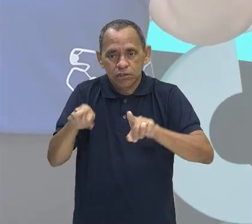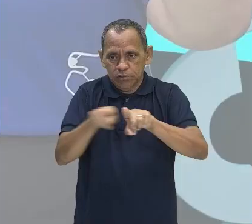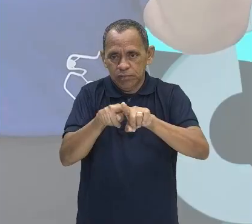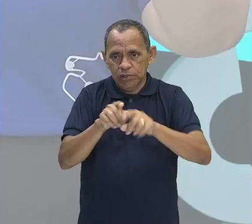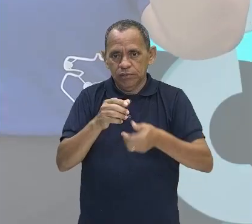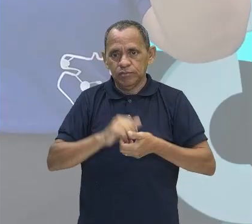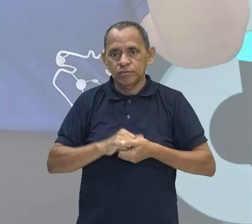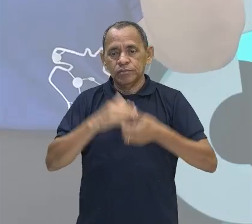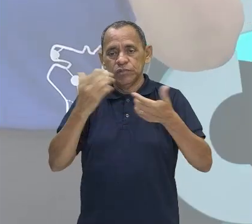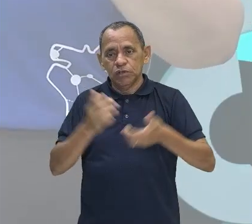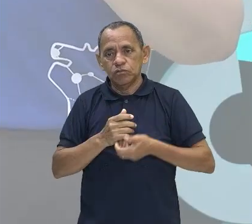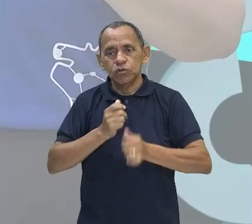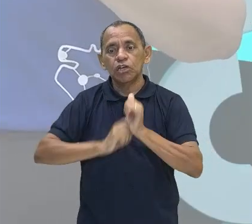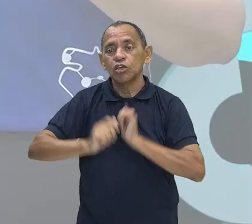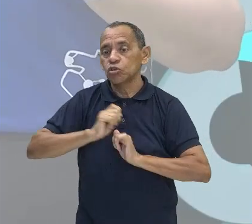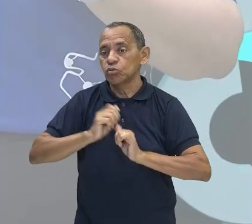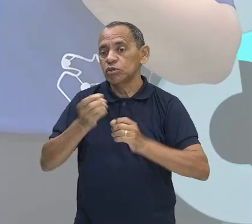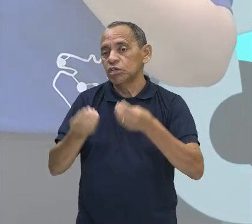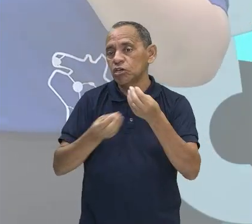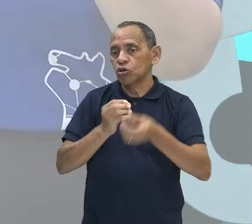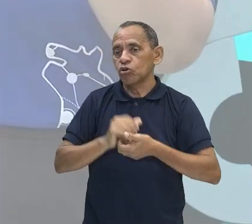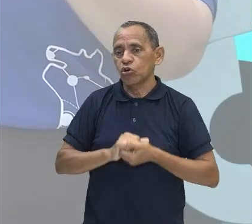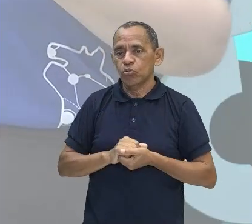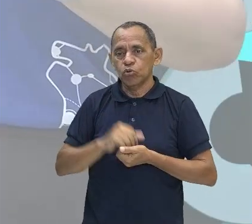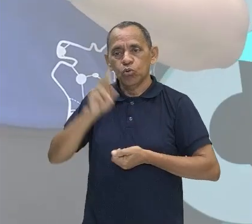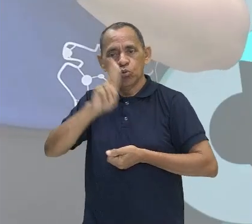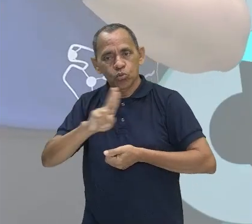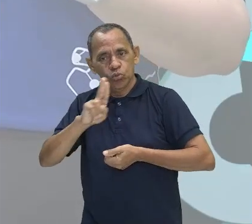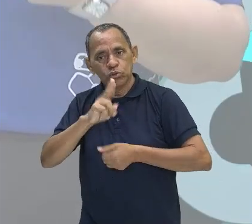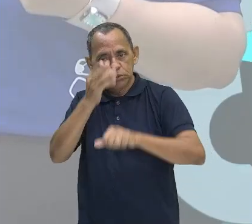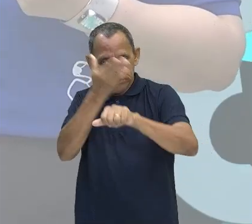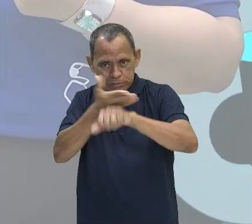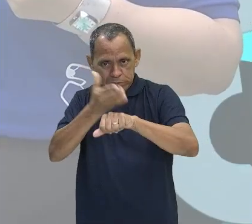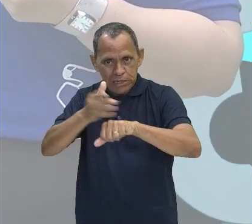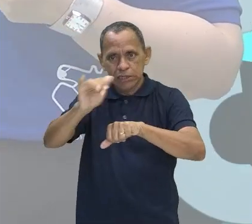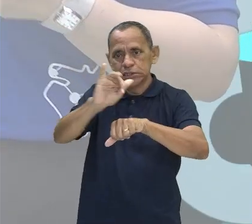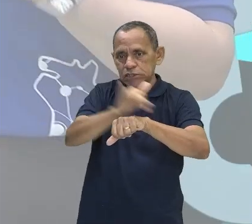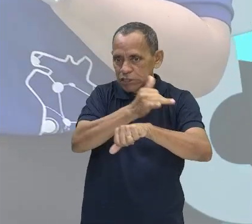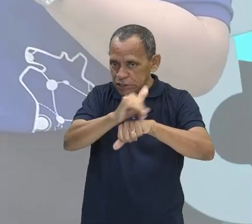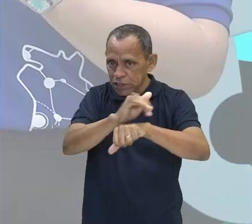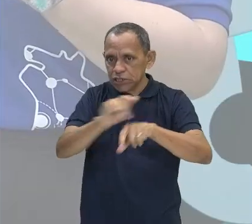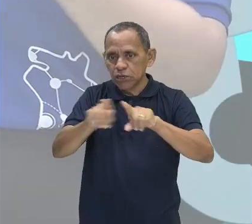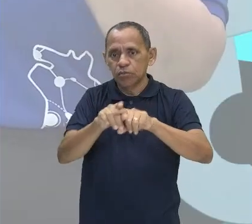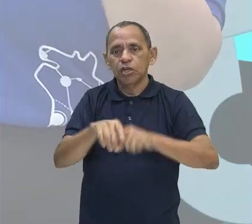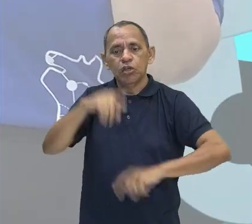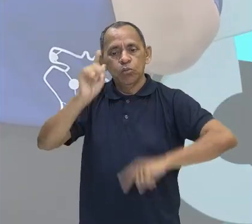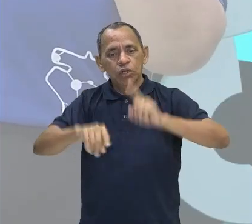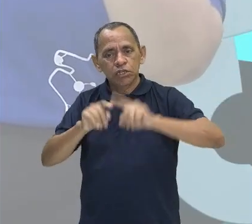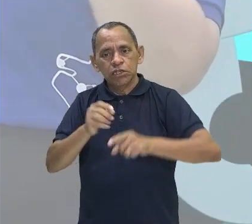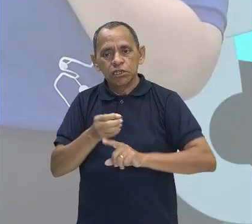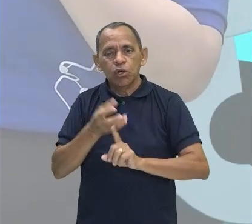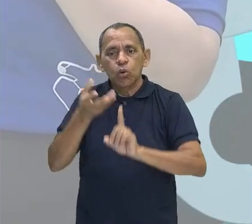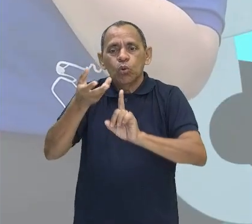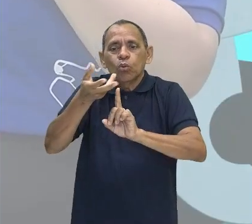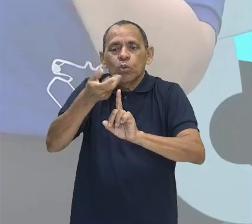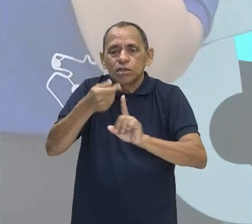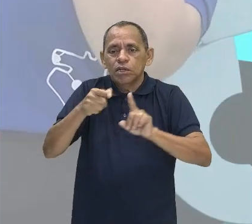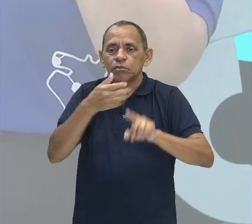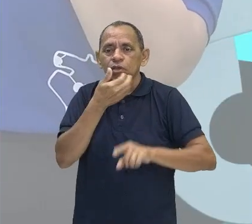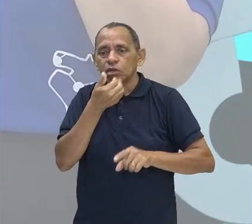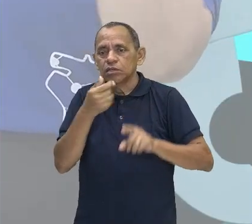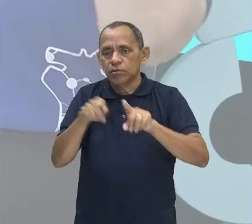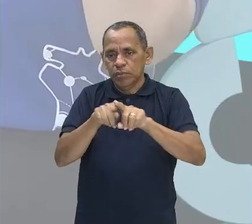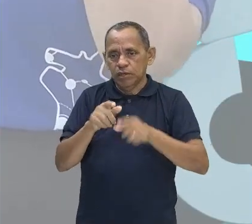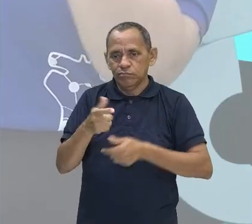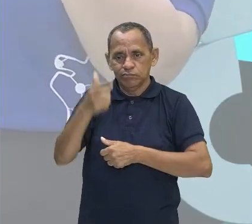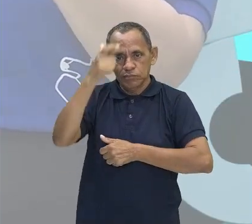a economia, esse apelo à economia, a um produto de melhor qualidade, é um apelo que é mais racional.